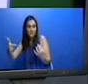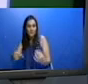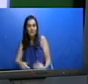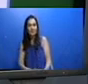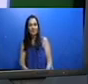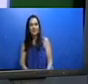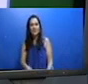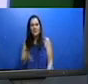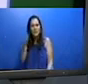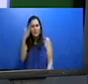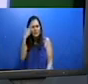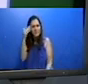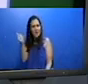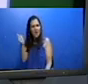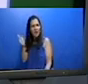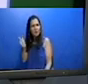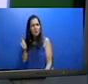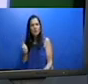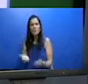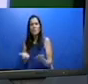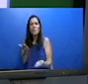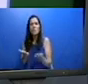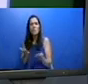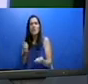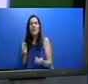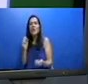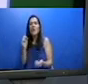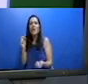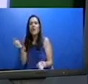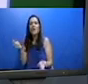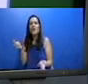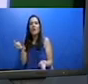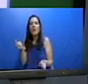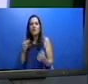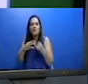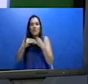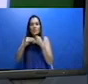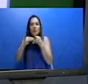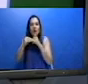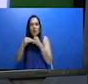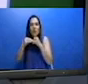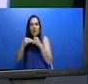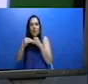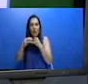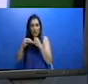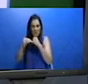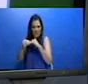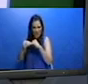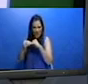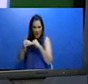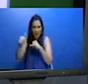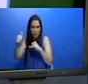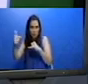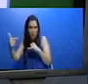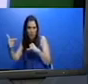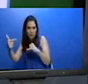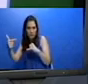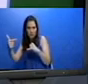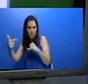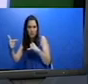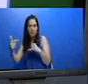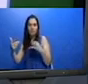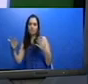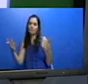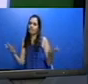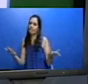sabe a medida com que o feijão é vendido? Será que dá para comprar feijão às dúzias? Dá para chegar no mercado e dar uma dúzia de